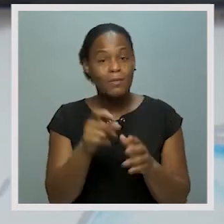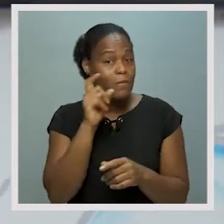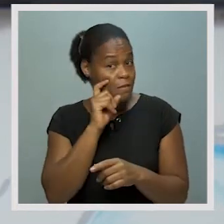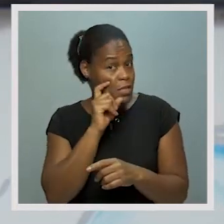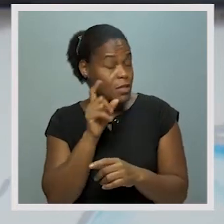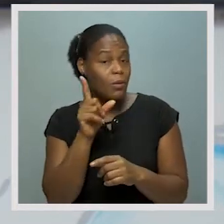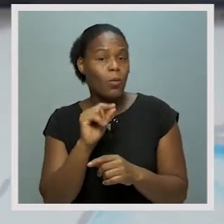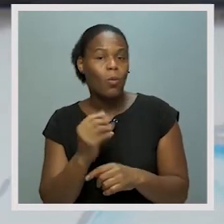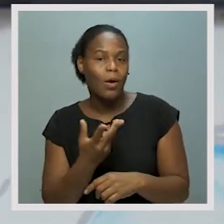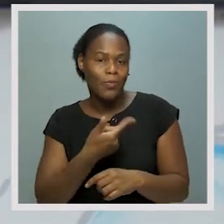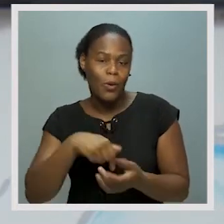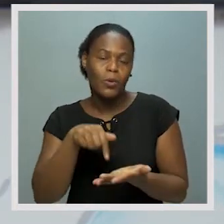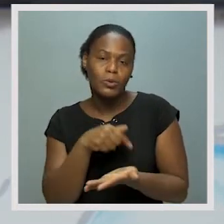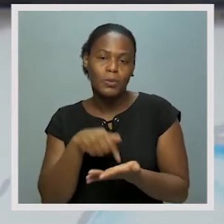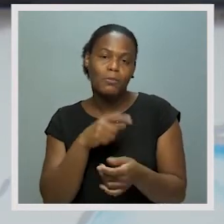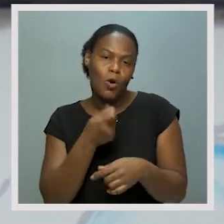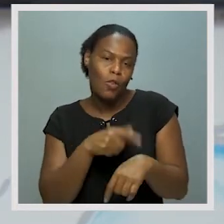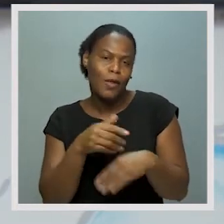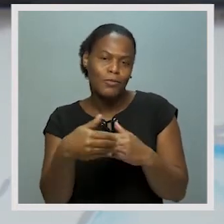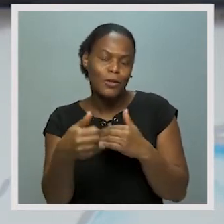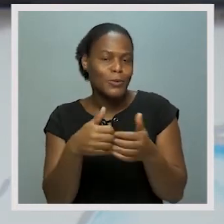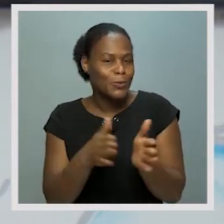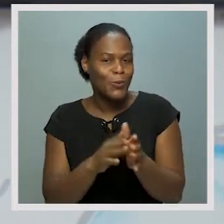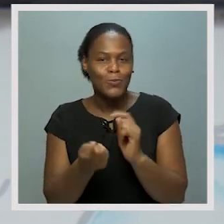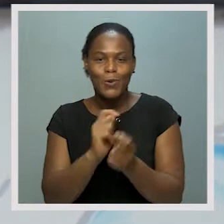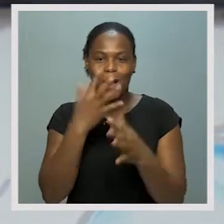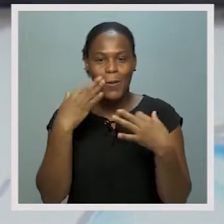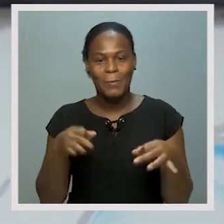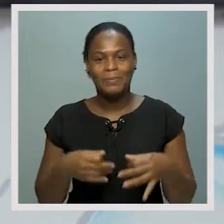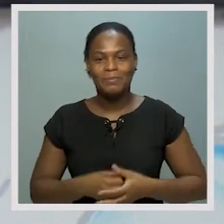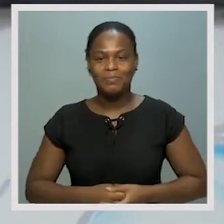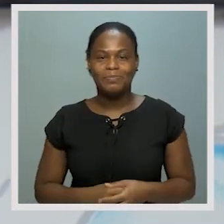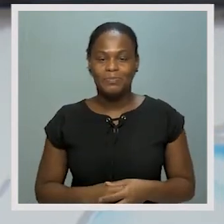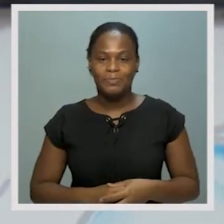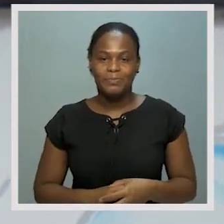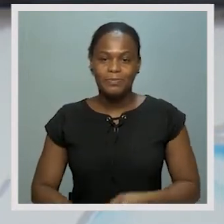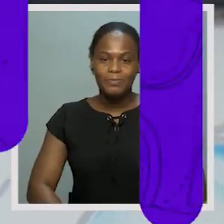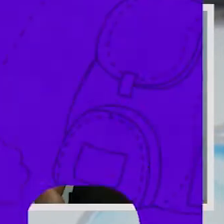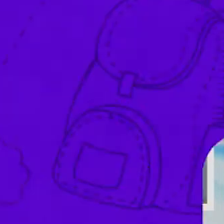de prevenção enquanto aguardamos que brevemente tudo volte à normalidade.